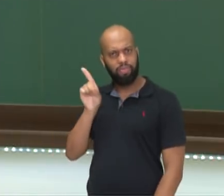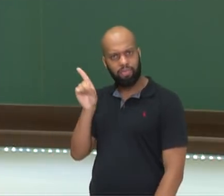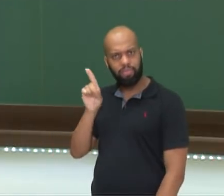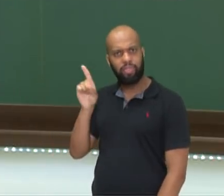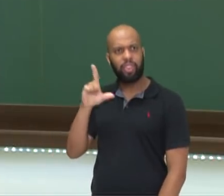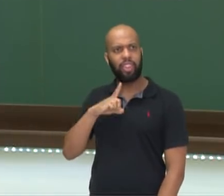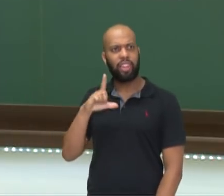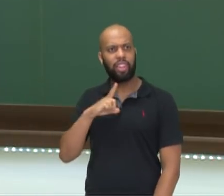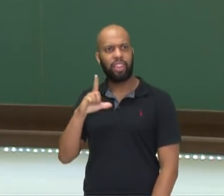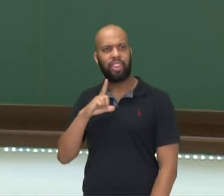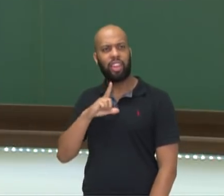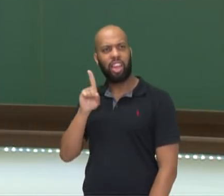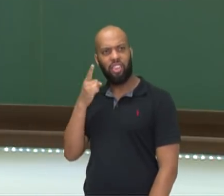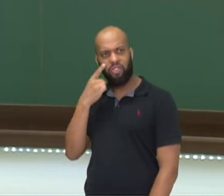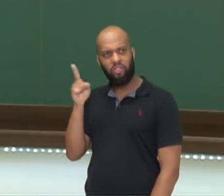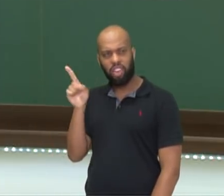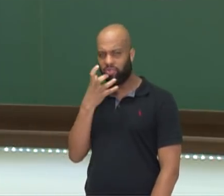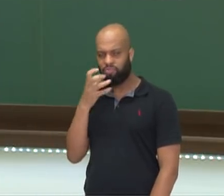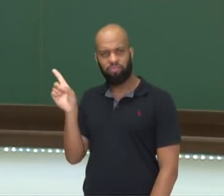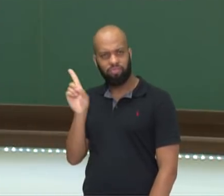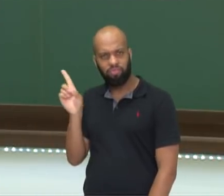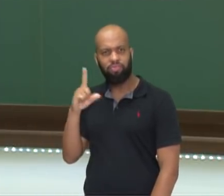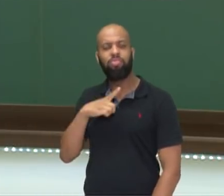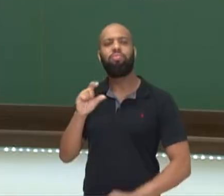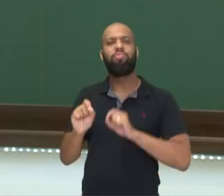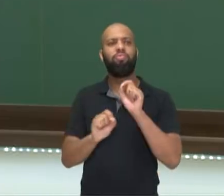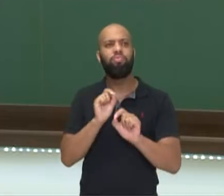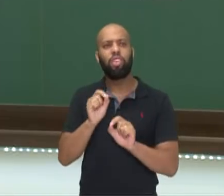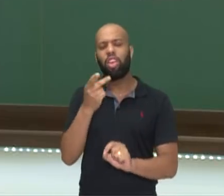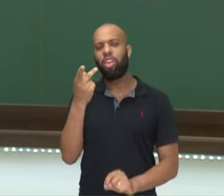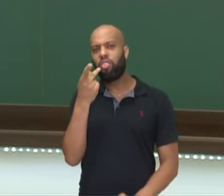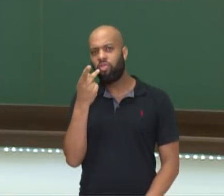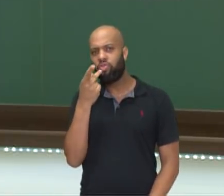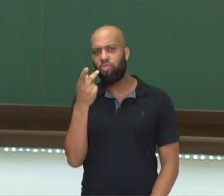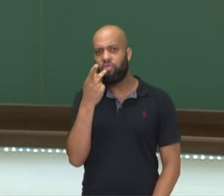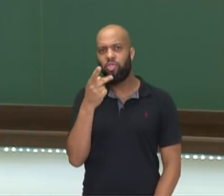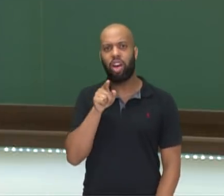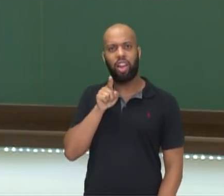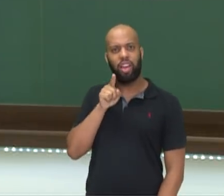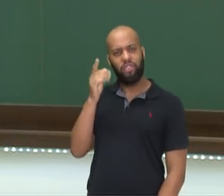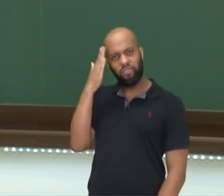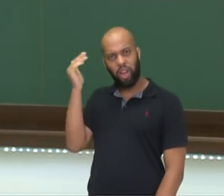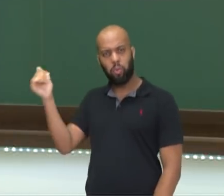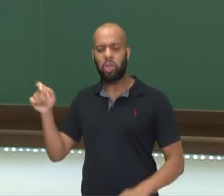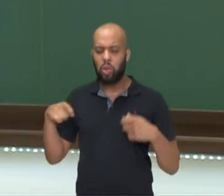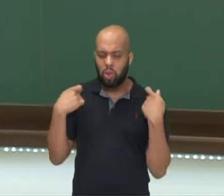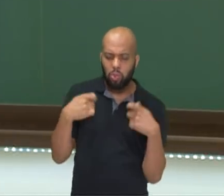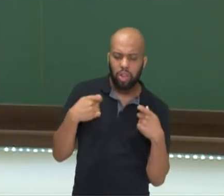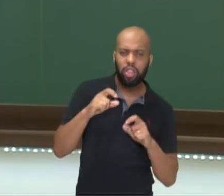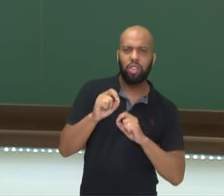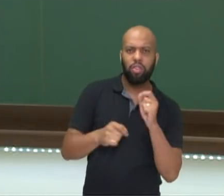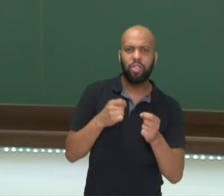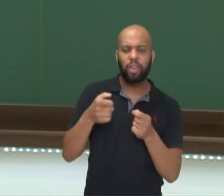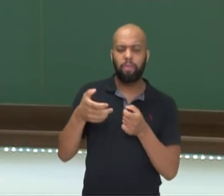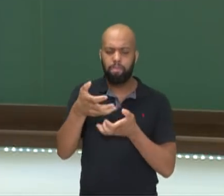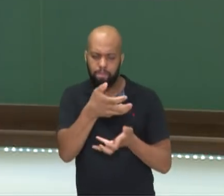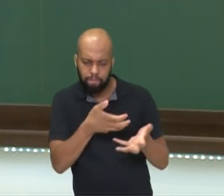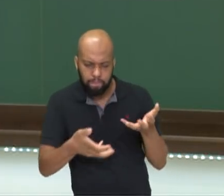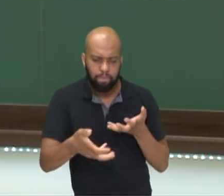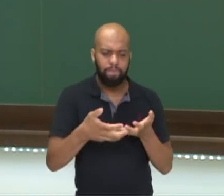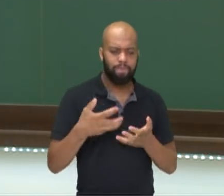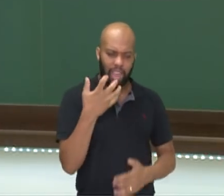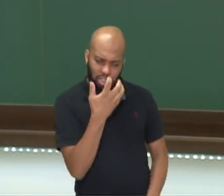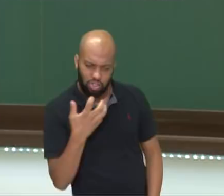passa ali pela vida do Pequeno Príncipe. E ela diz para o Pequeno Príncipe, isso ficou muito famoso, que é preciso cativar. E que